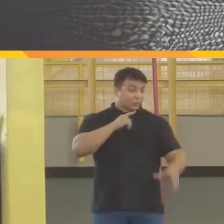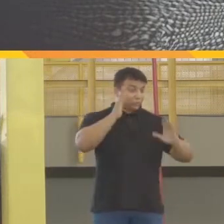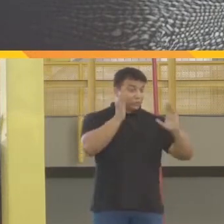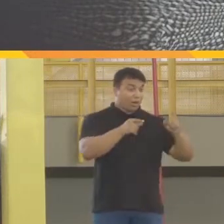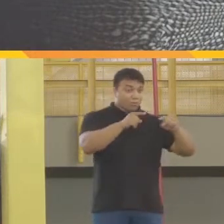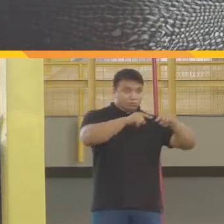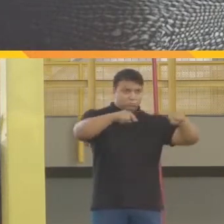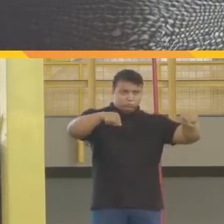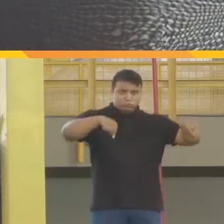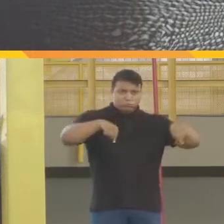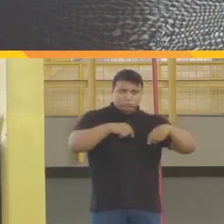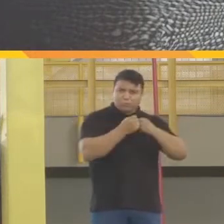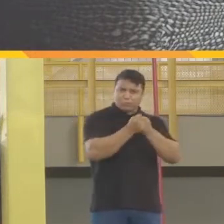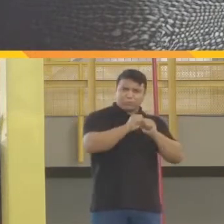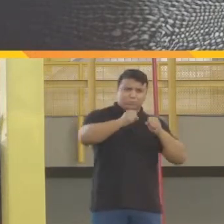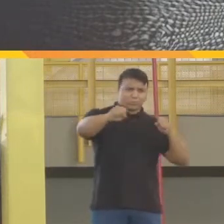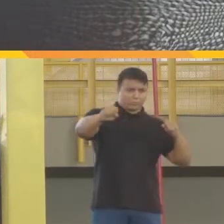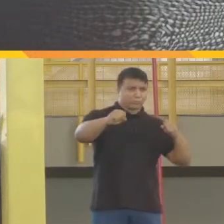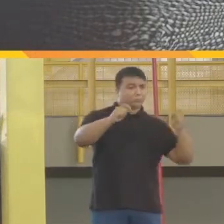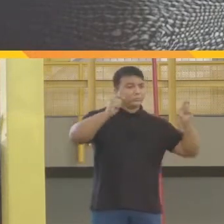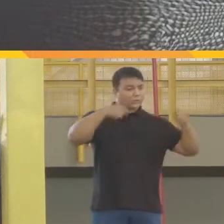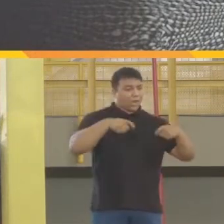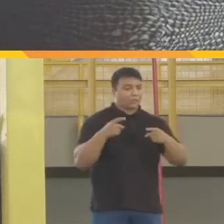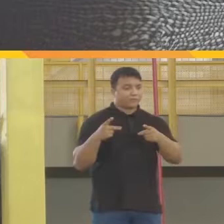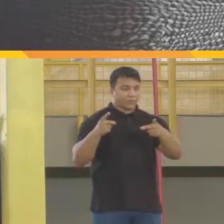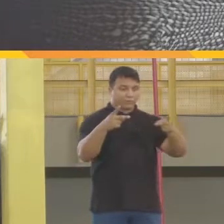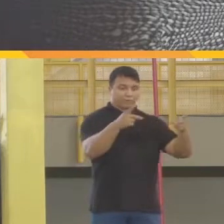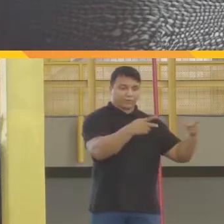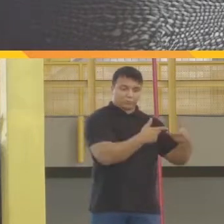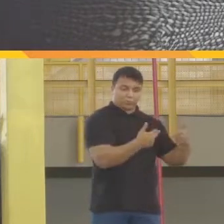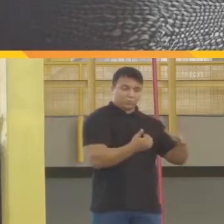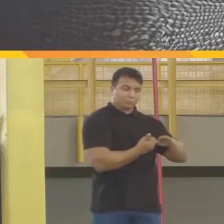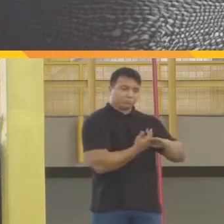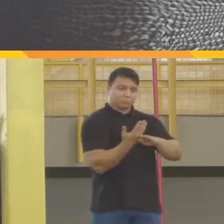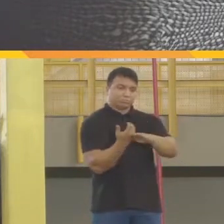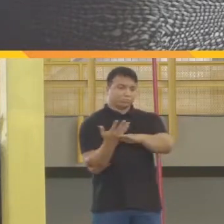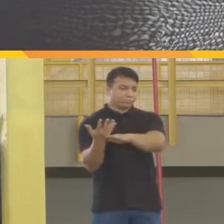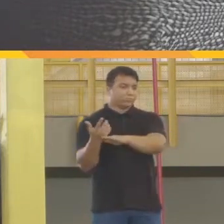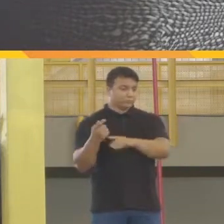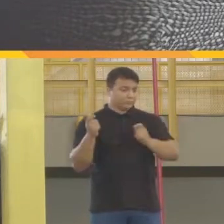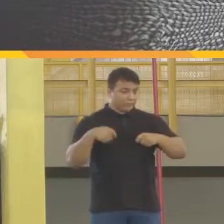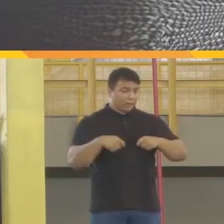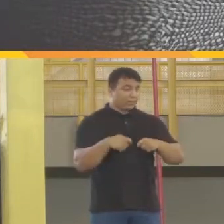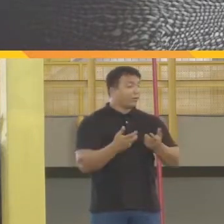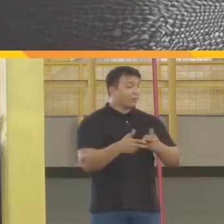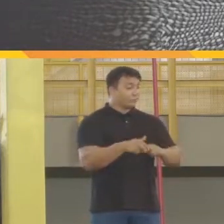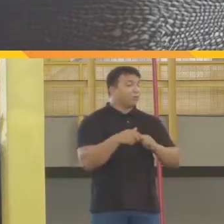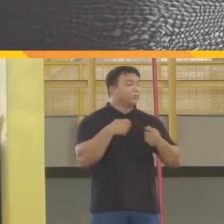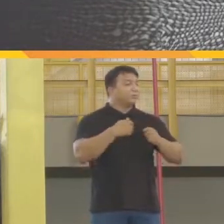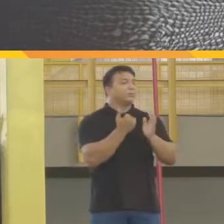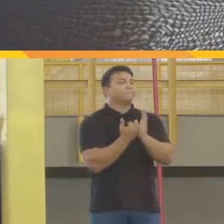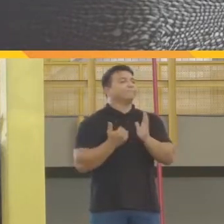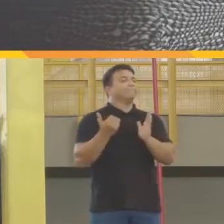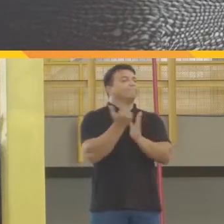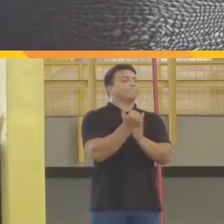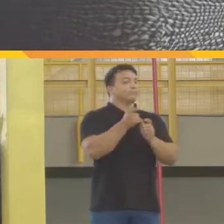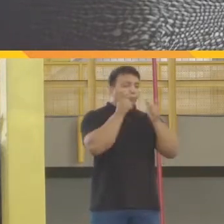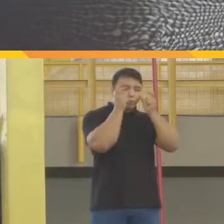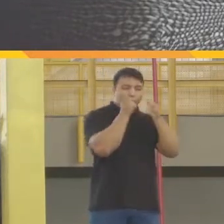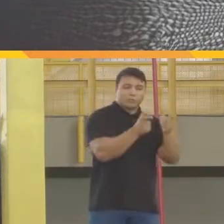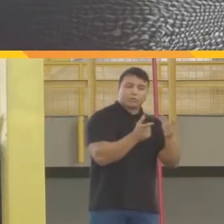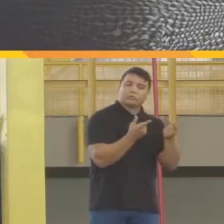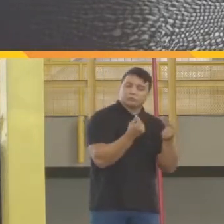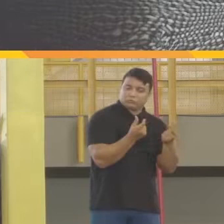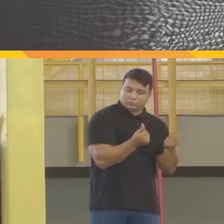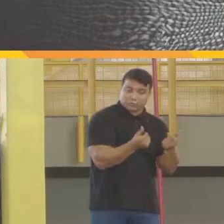esbanjava ser uma potência agrícola, era preciso tornar essa potencialidade ainda mais rentável. Mas, sobretudo,